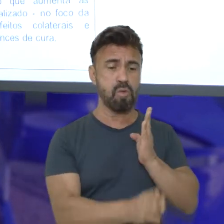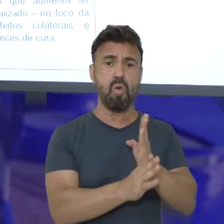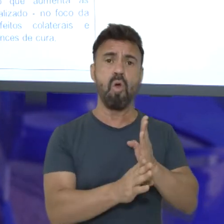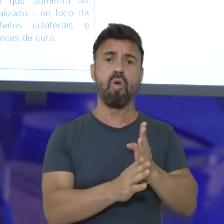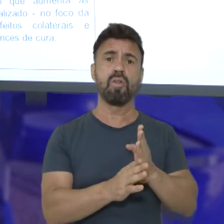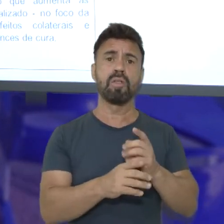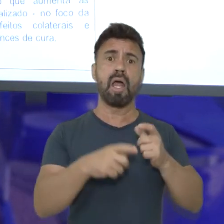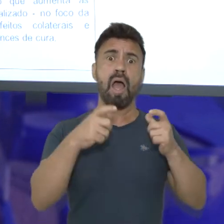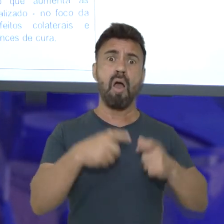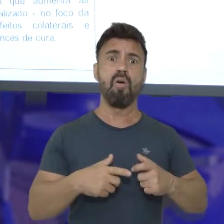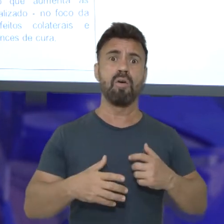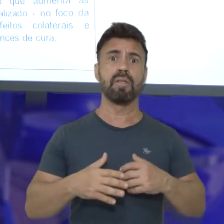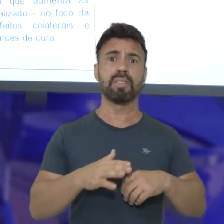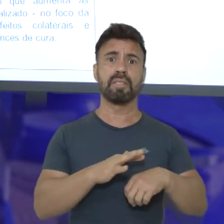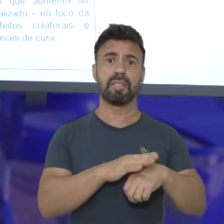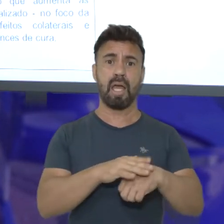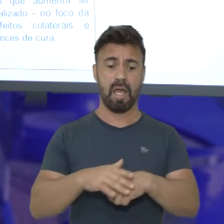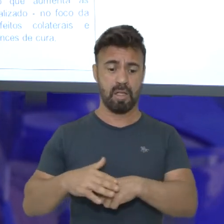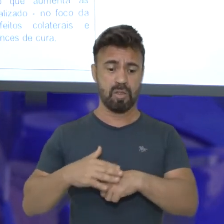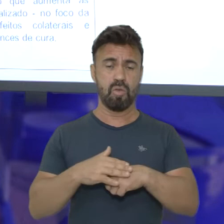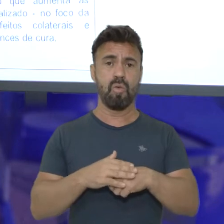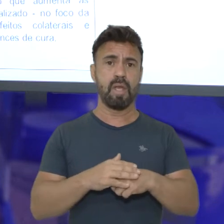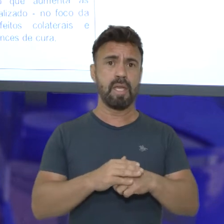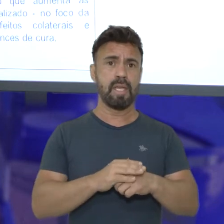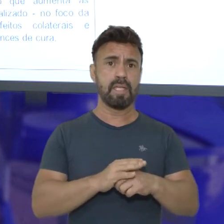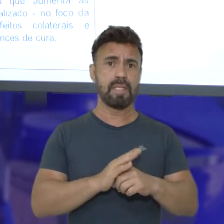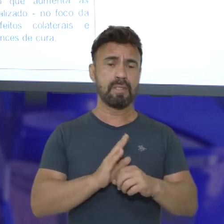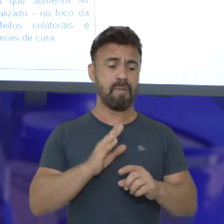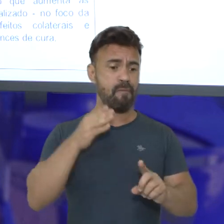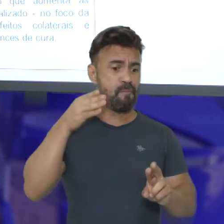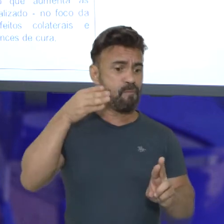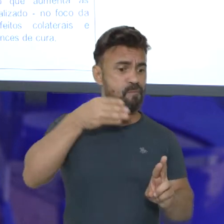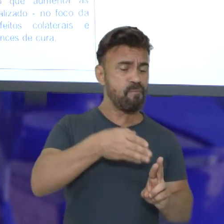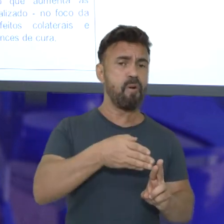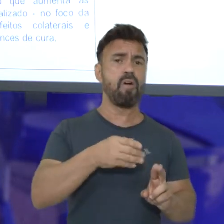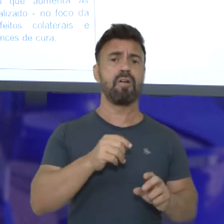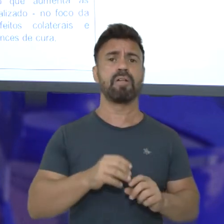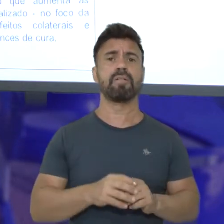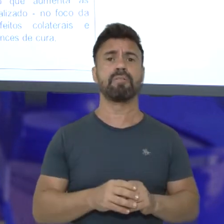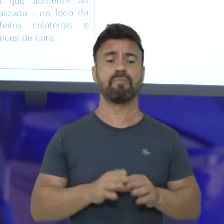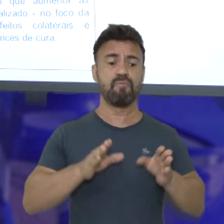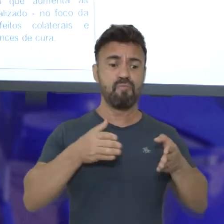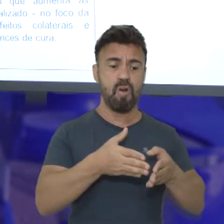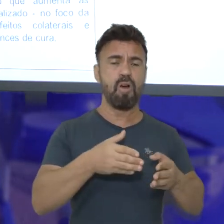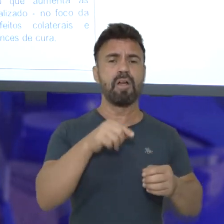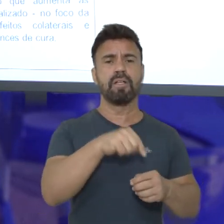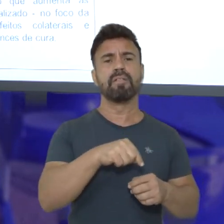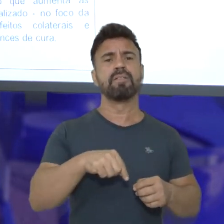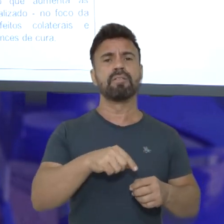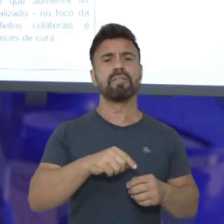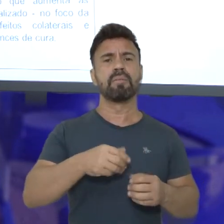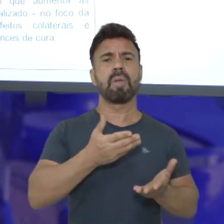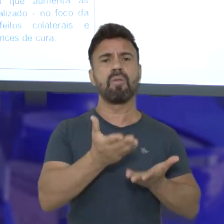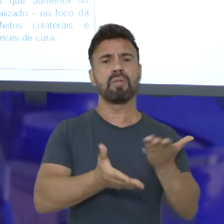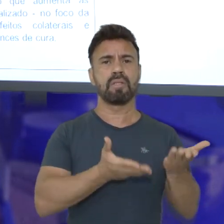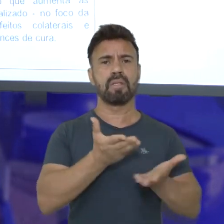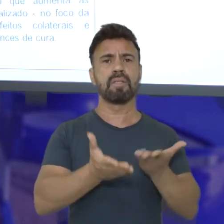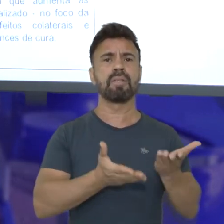vai ser direcionado àquilo ali. Então, isso diminui possíveis efeitos colaterais